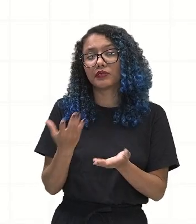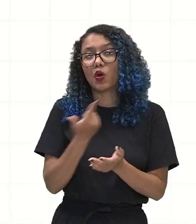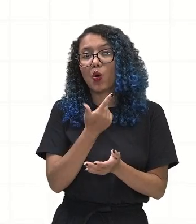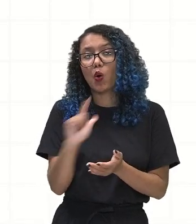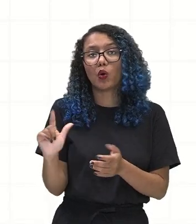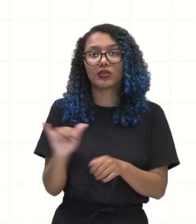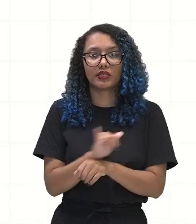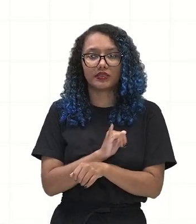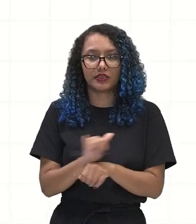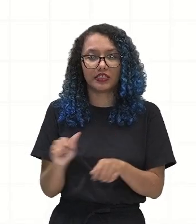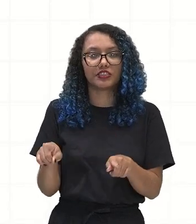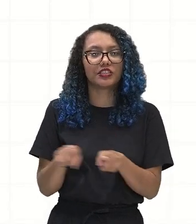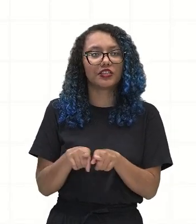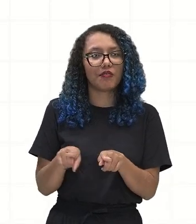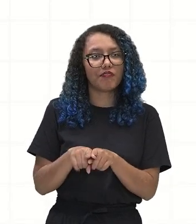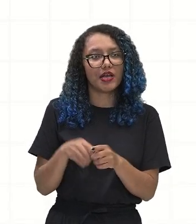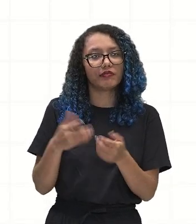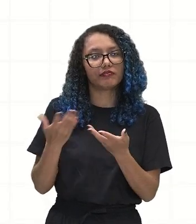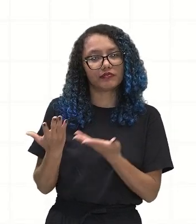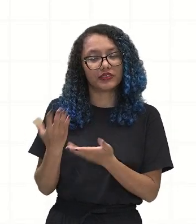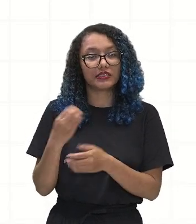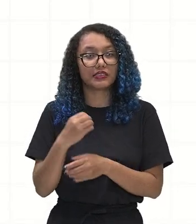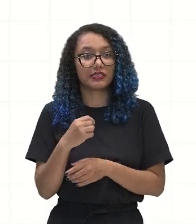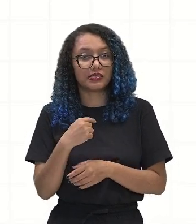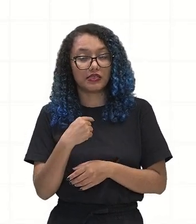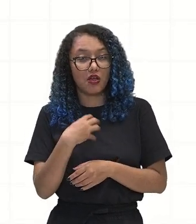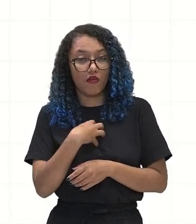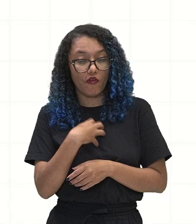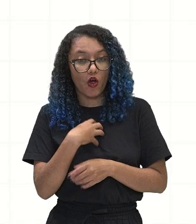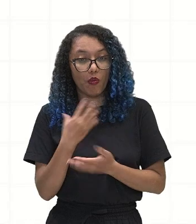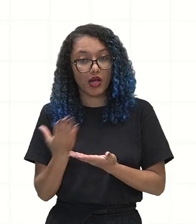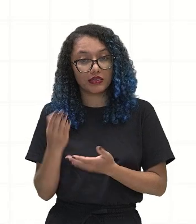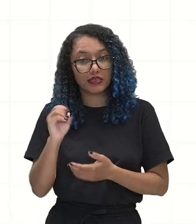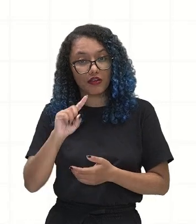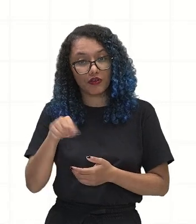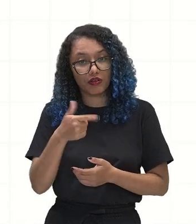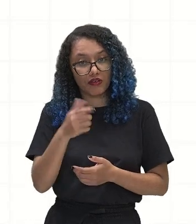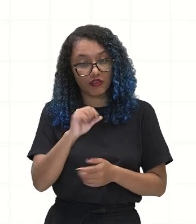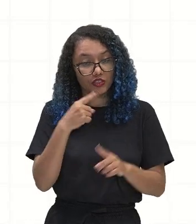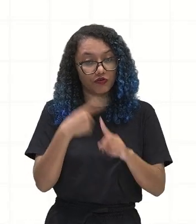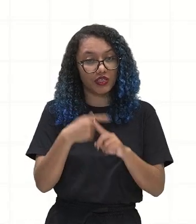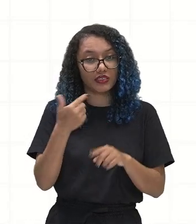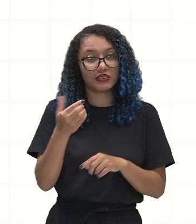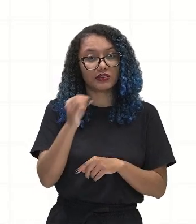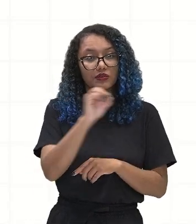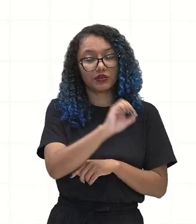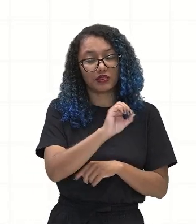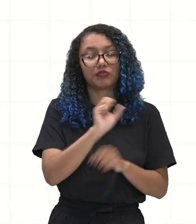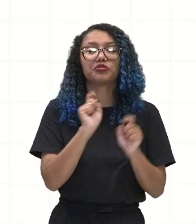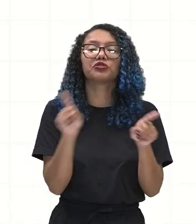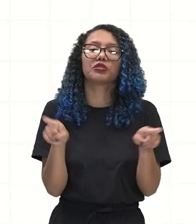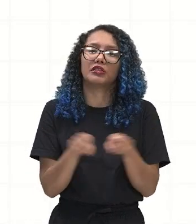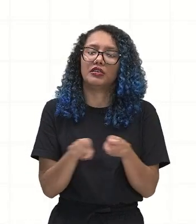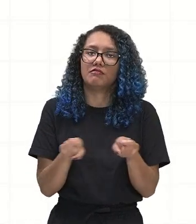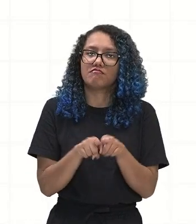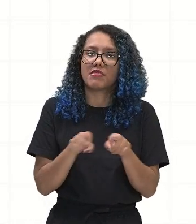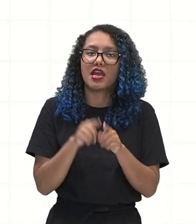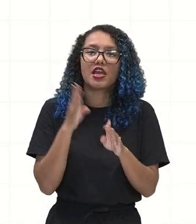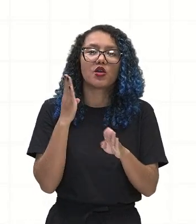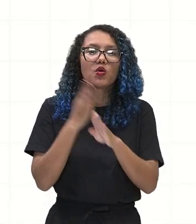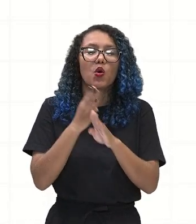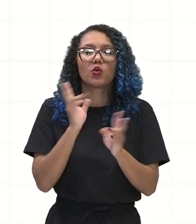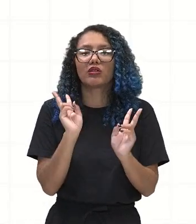0,2 ou 0,20 vezes 200, tá? Você vai chegar no mesmo